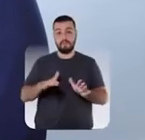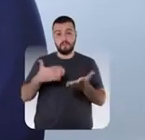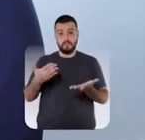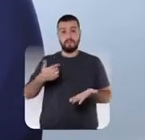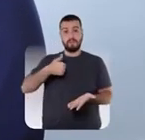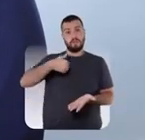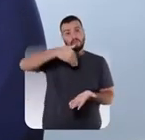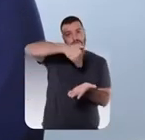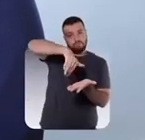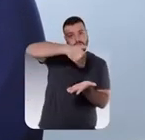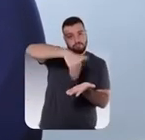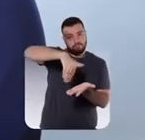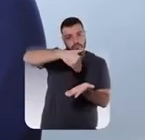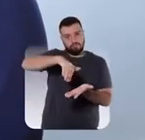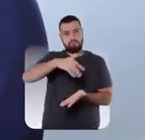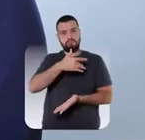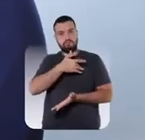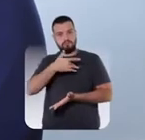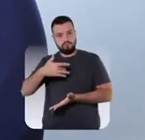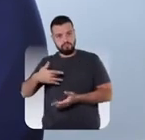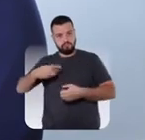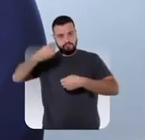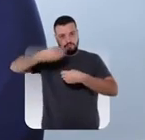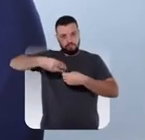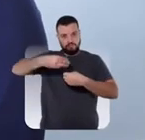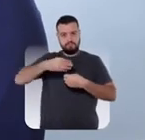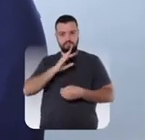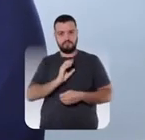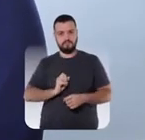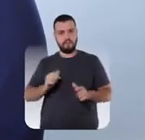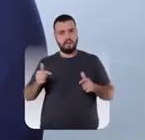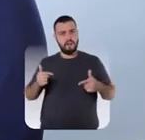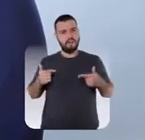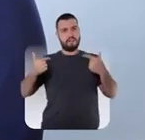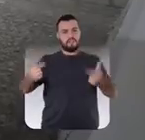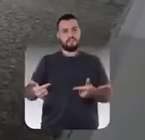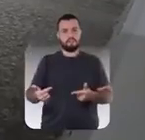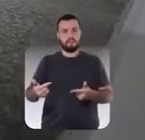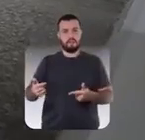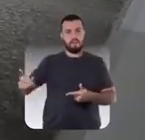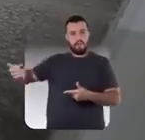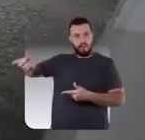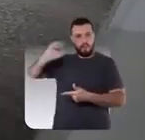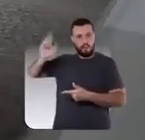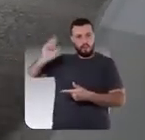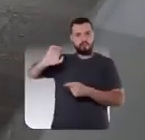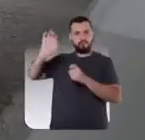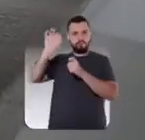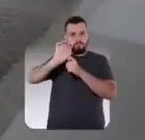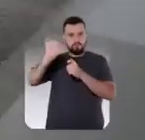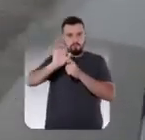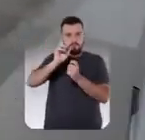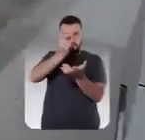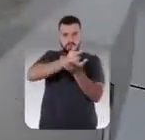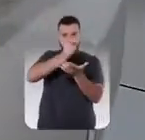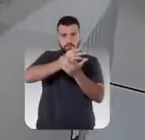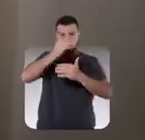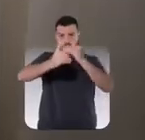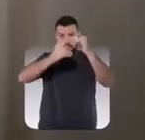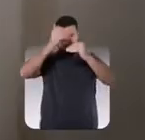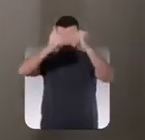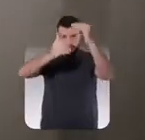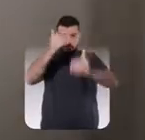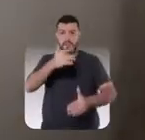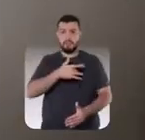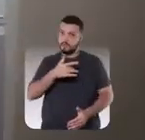Secretaria Municipal de Saúde, tive um grande desafio imposto pelo Dr. Eric, que é dar continuidade na melhoria da